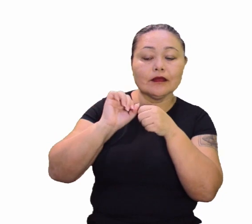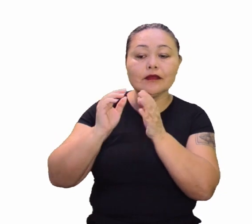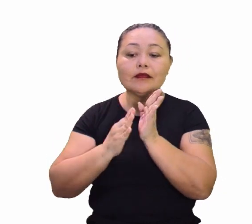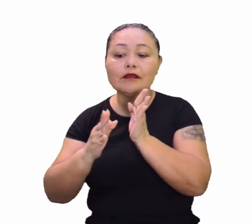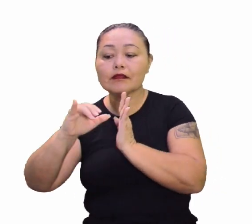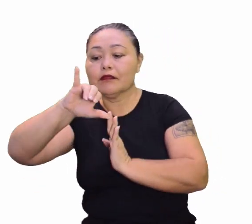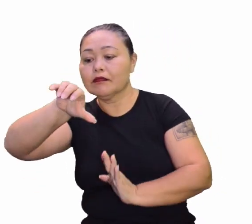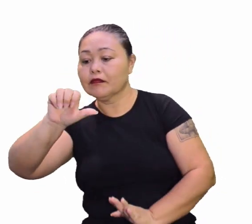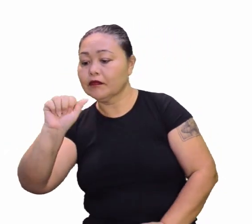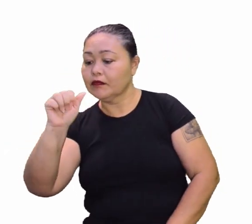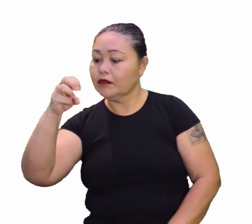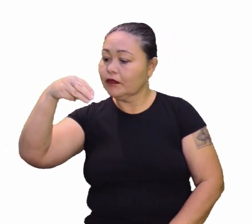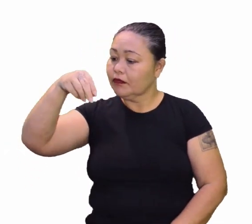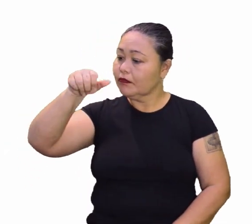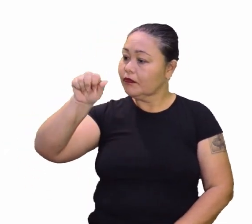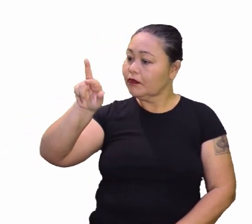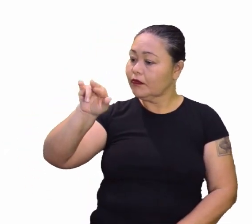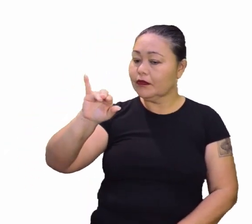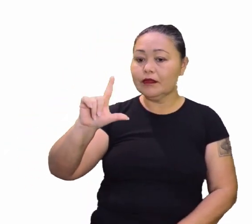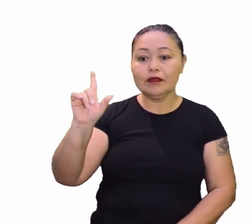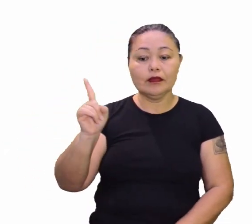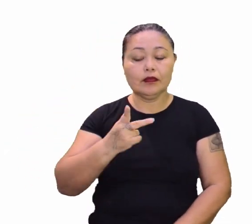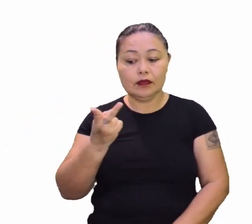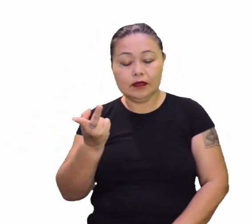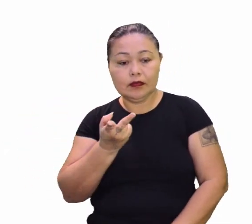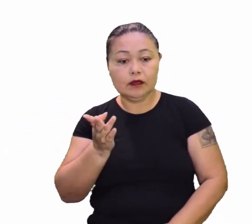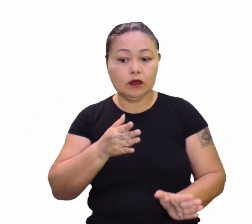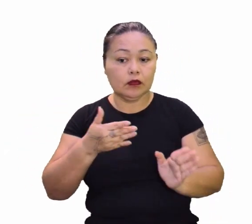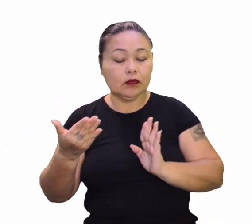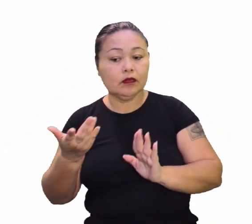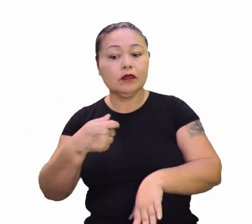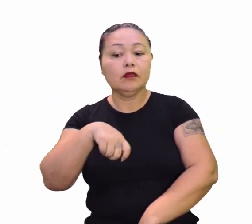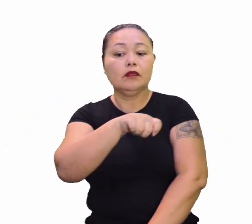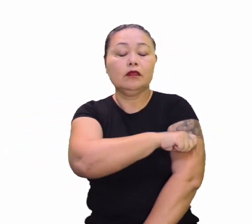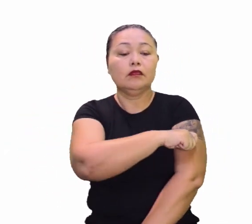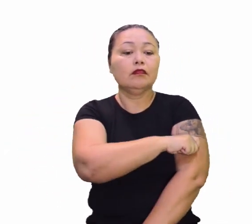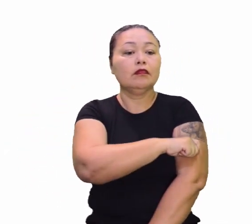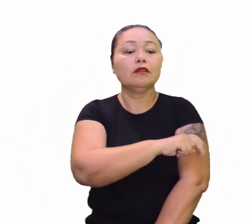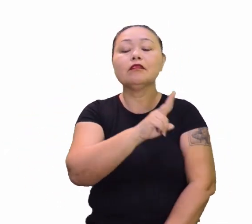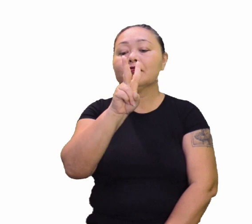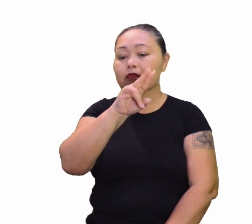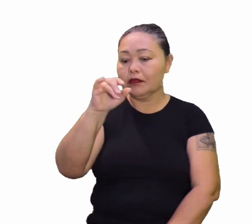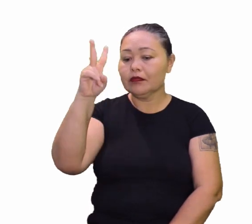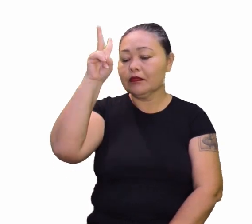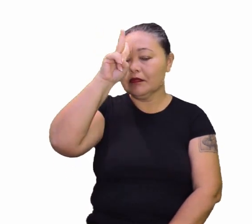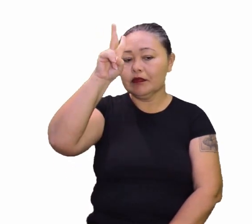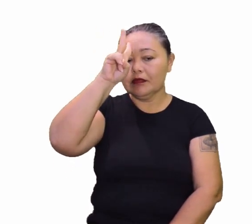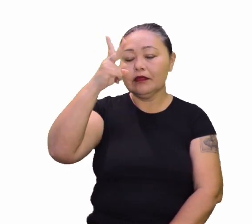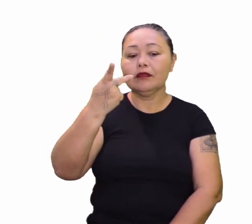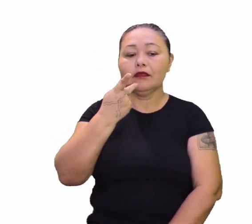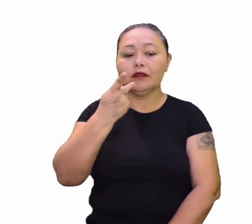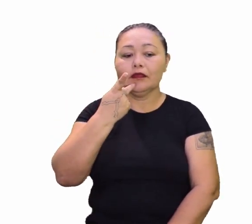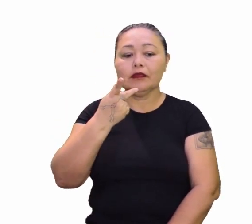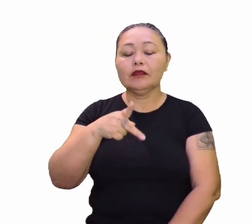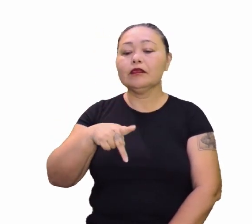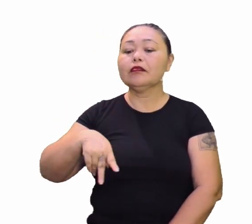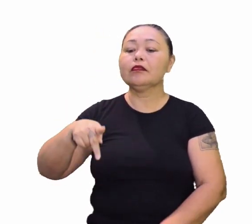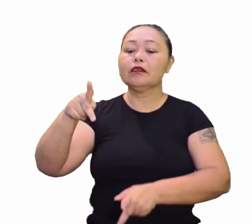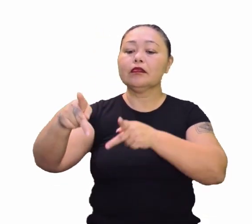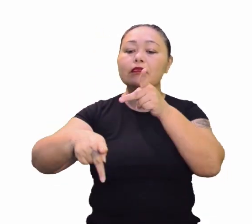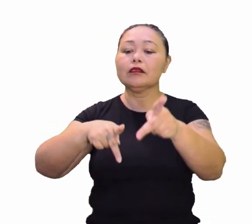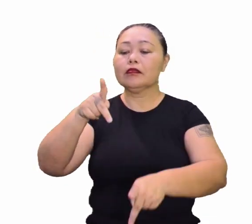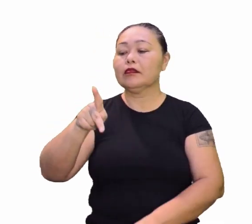o Rio Jamari. É isso mesmo. Então, nossos queridos alunos vão lembrar que estamos falando do